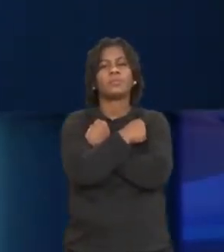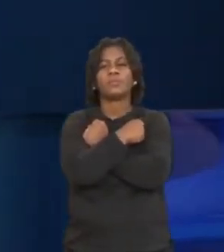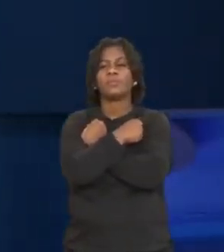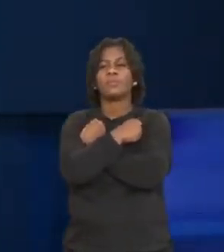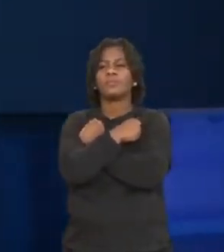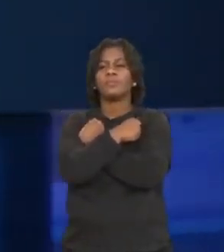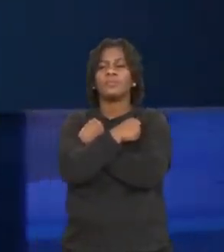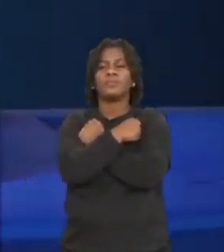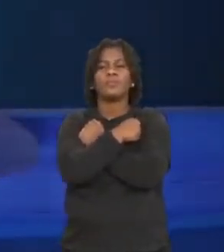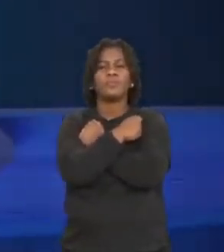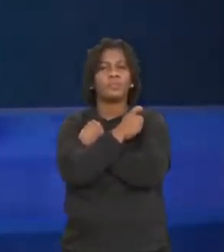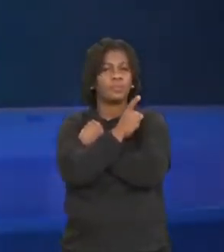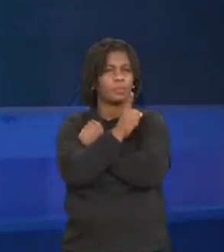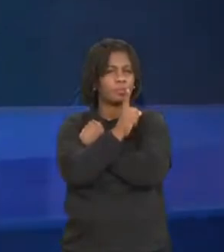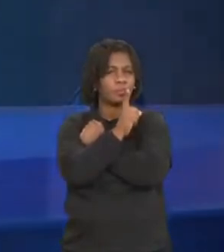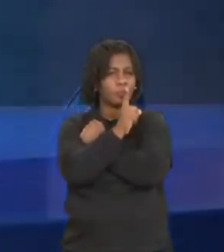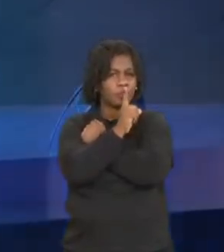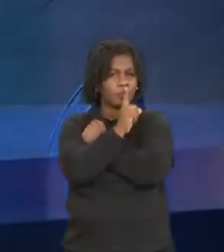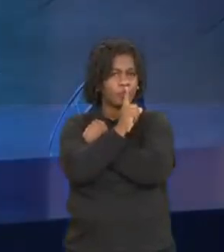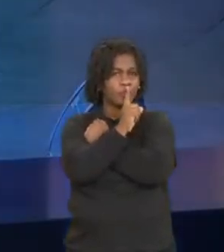faça silêncio.